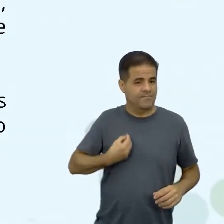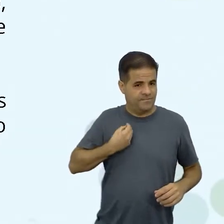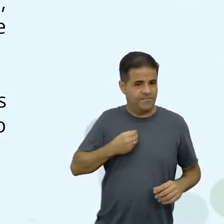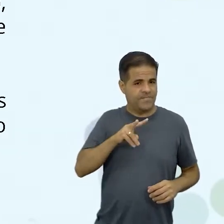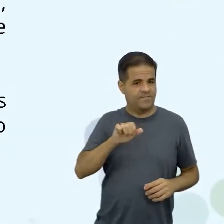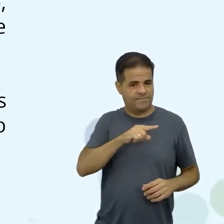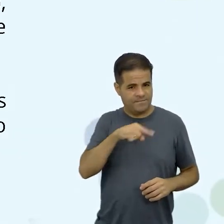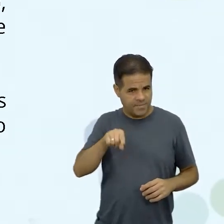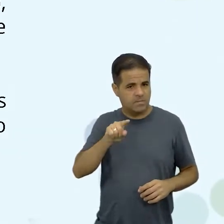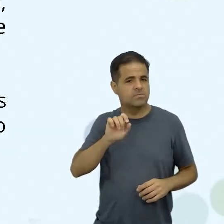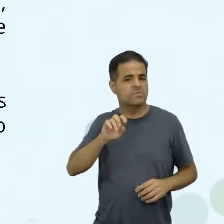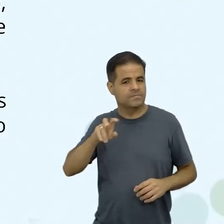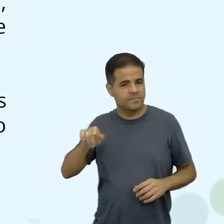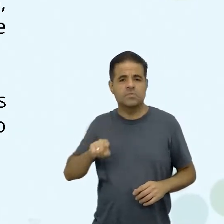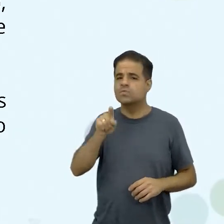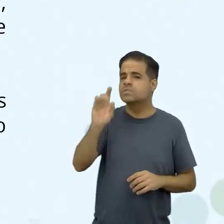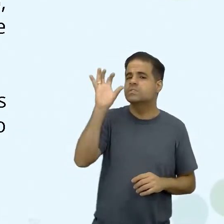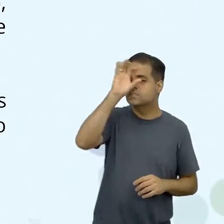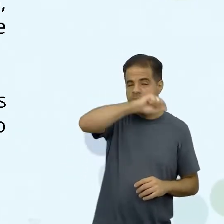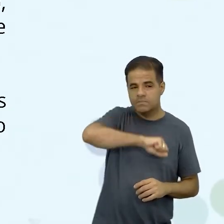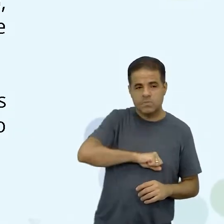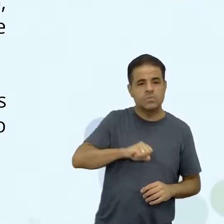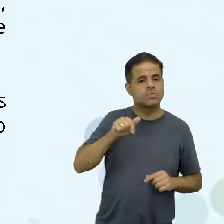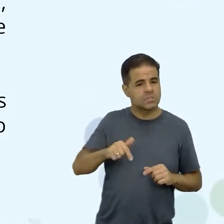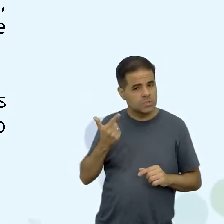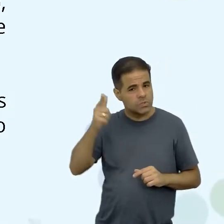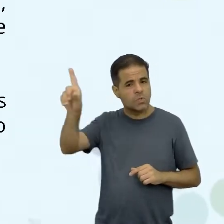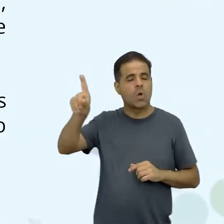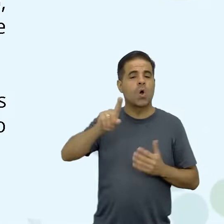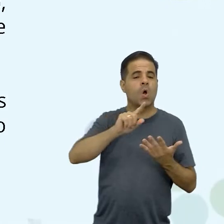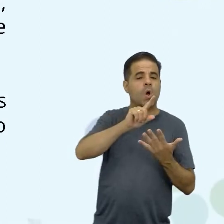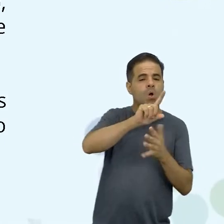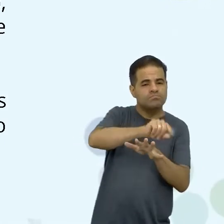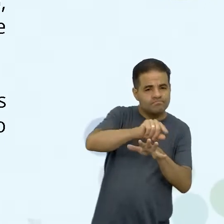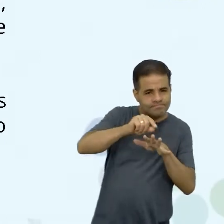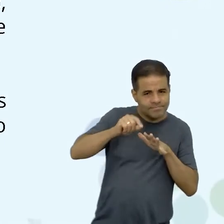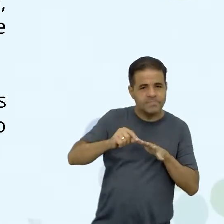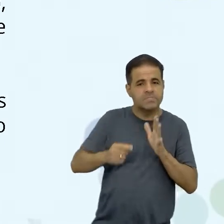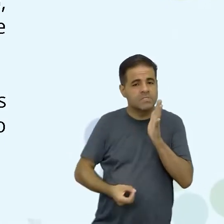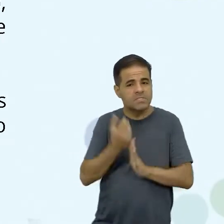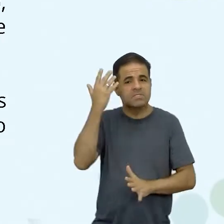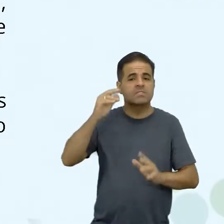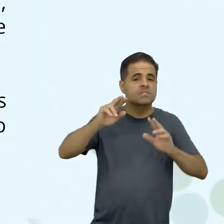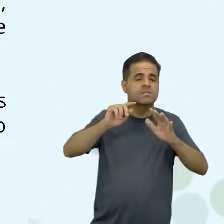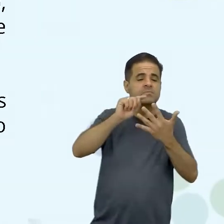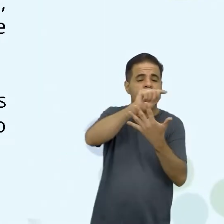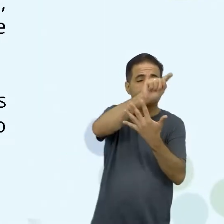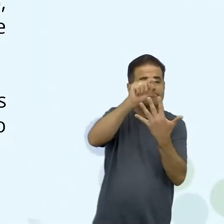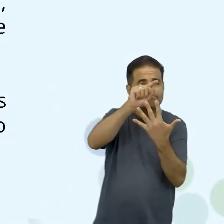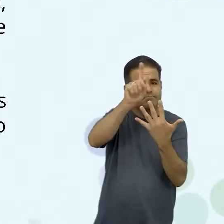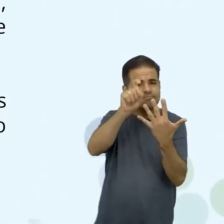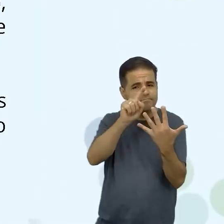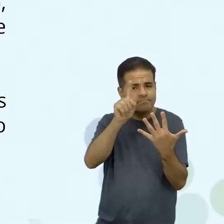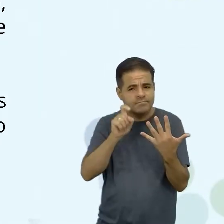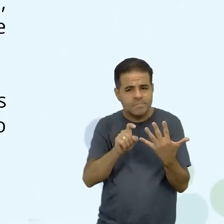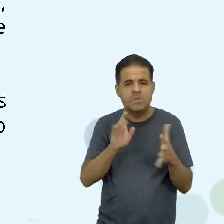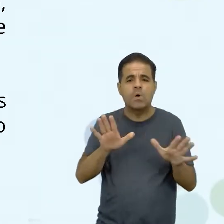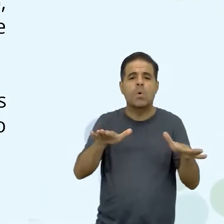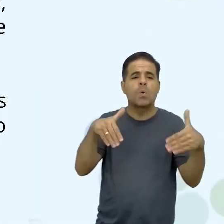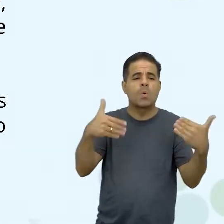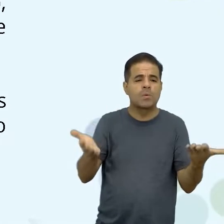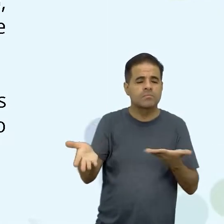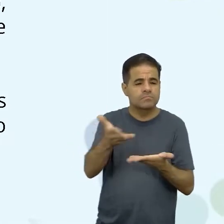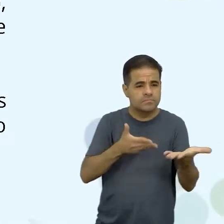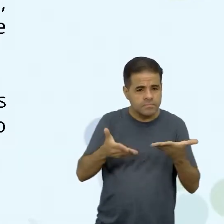MCs, e com o que você tem aprendido neste e em outros componentes, crie hipóteses para a questão abaixo. Quais